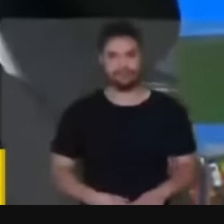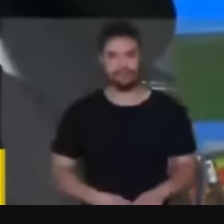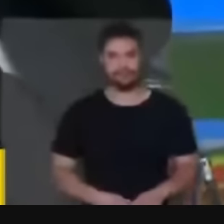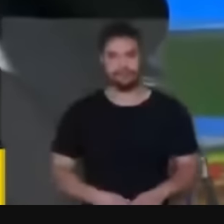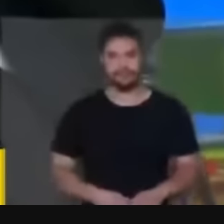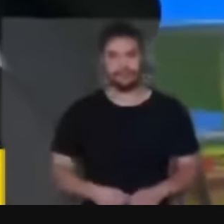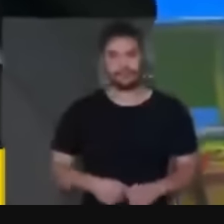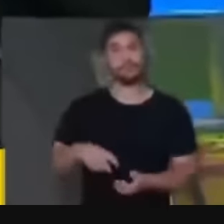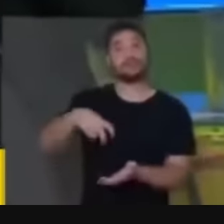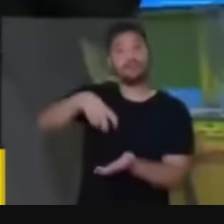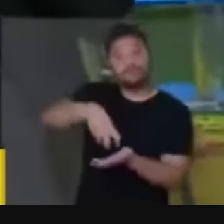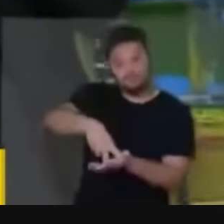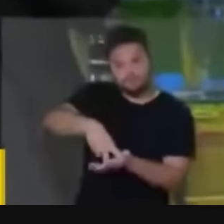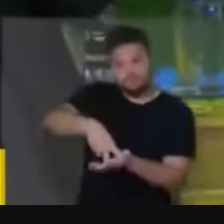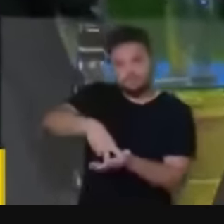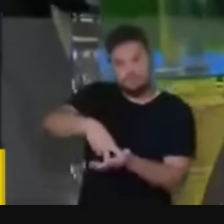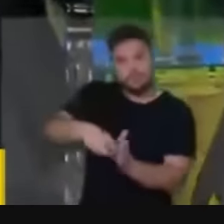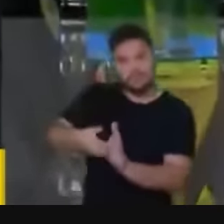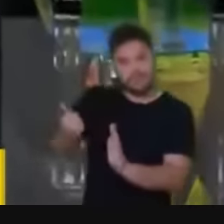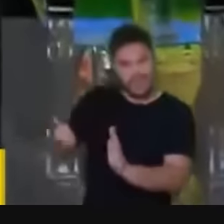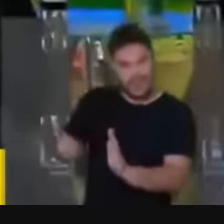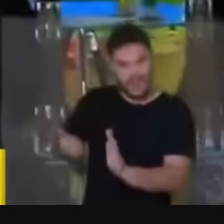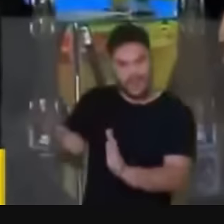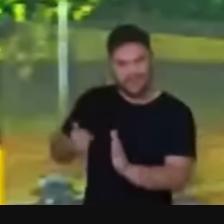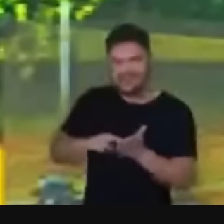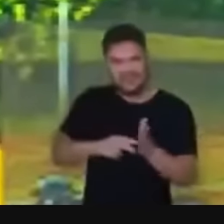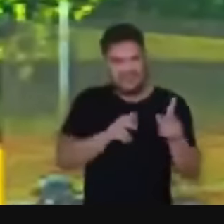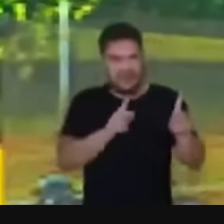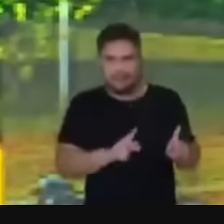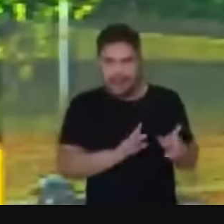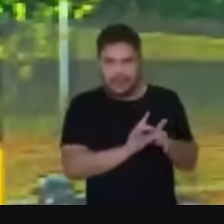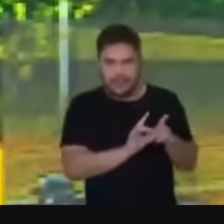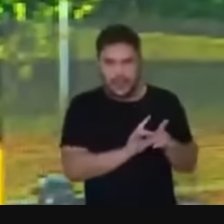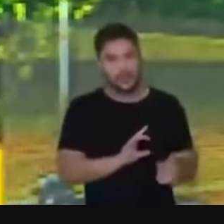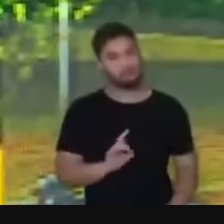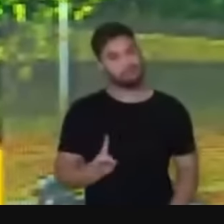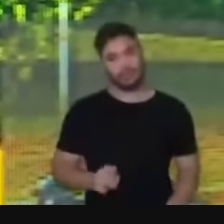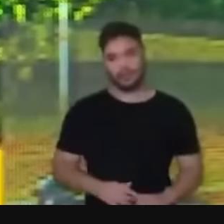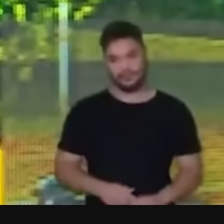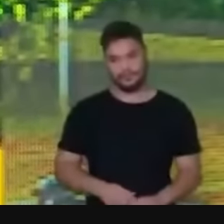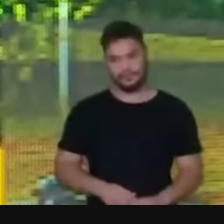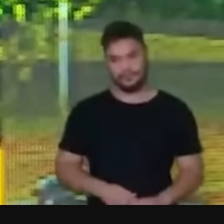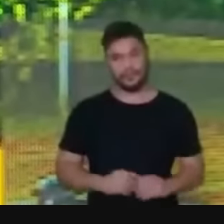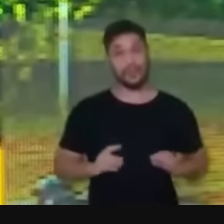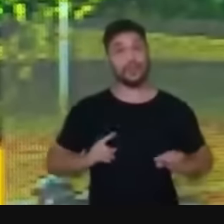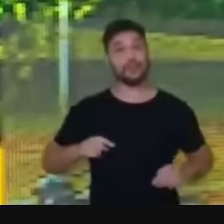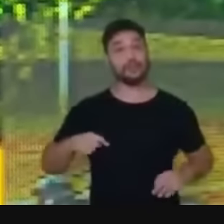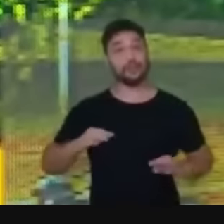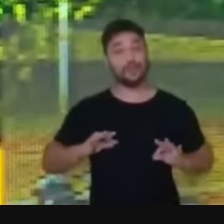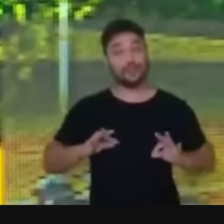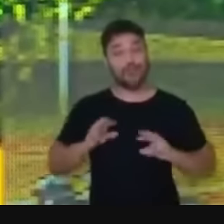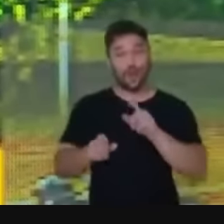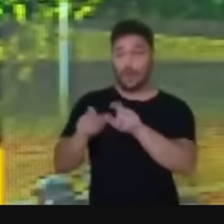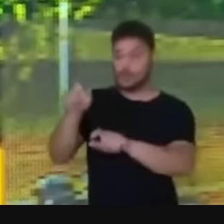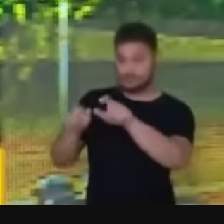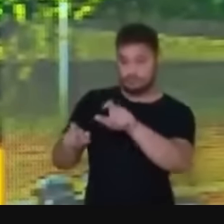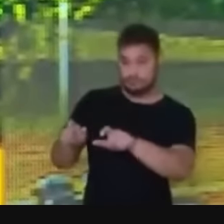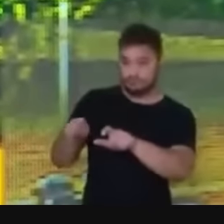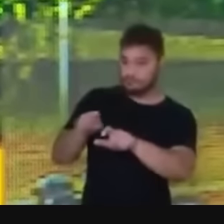Impunidade não representa paz nem união. Todos, absolutamente